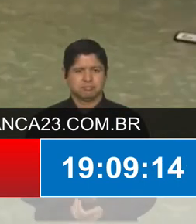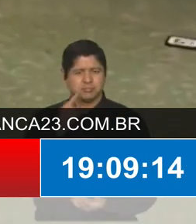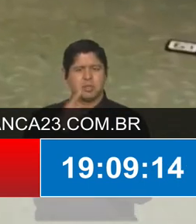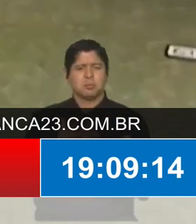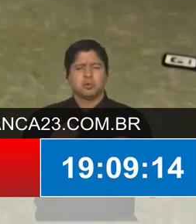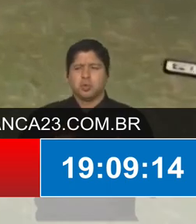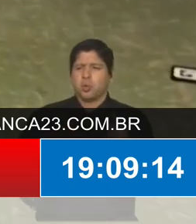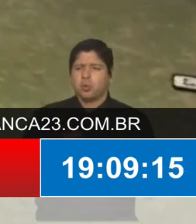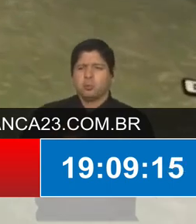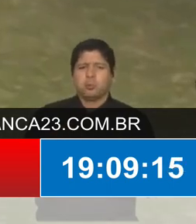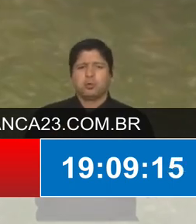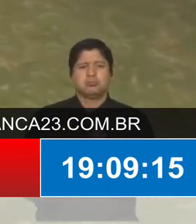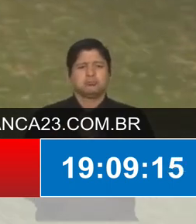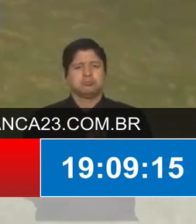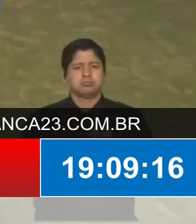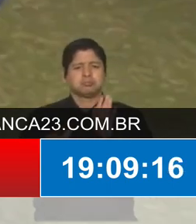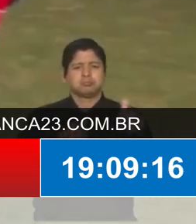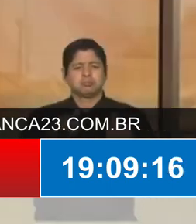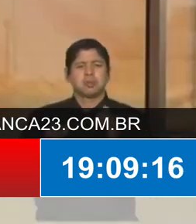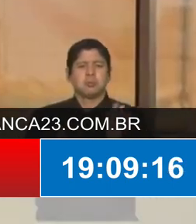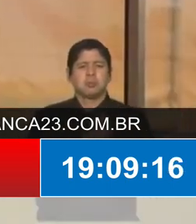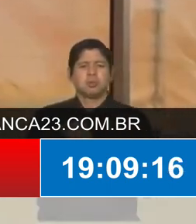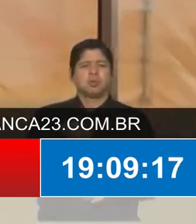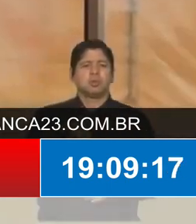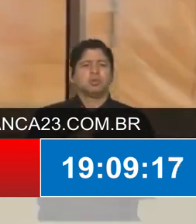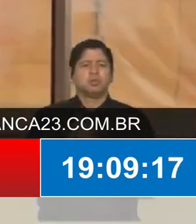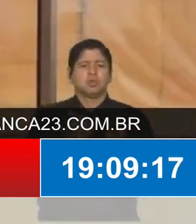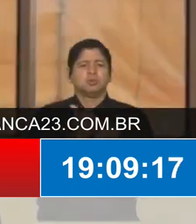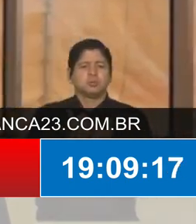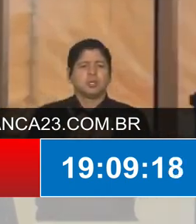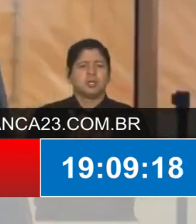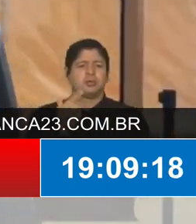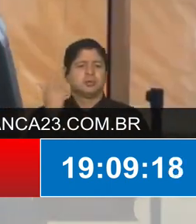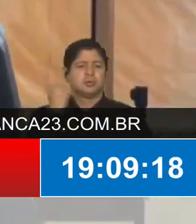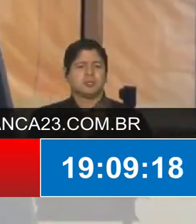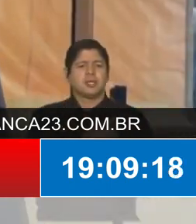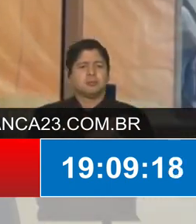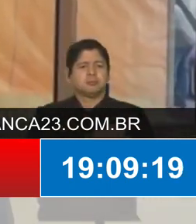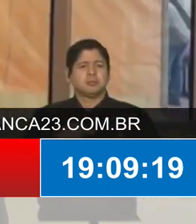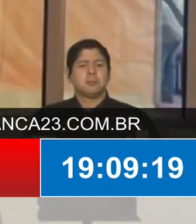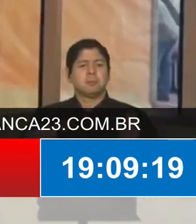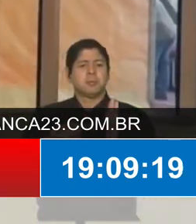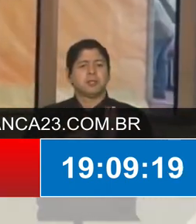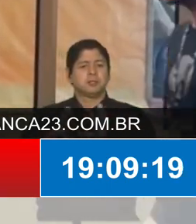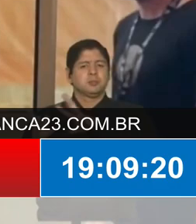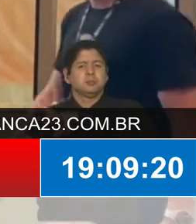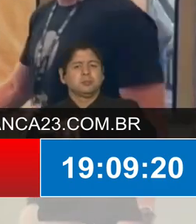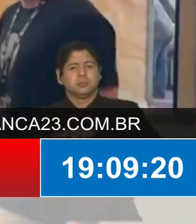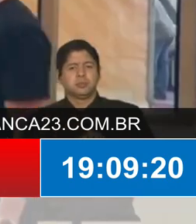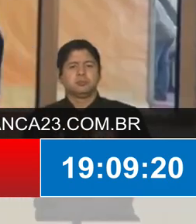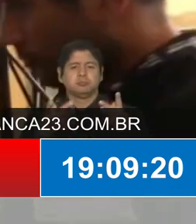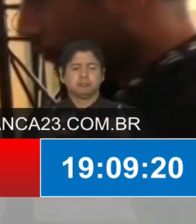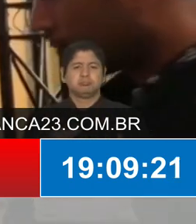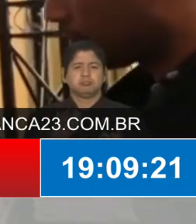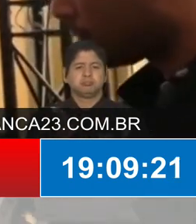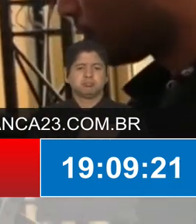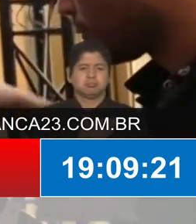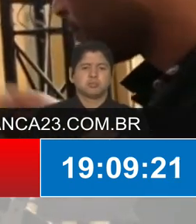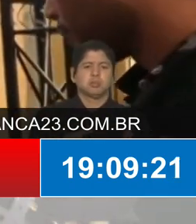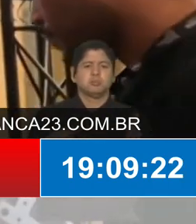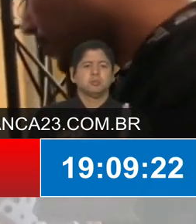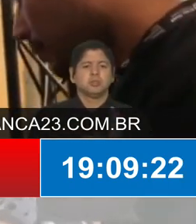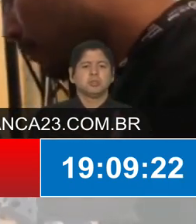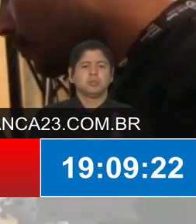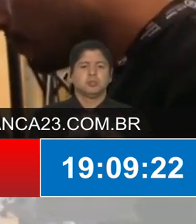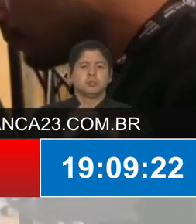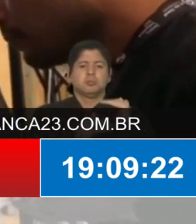Dezenas de robôs estão sendo recrutados pela ONU para ajudar a alcançar uma série de metas globais definidas na cartilha Objetivos